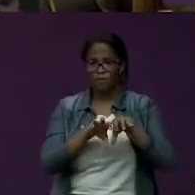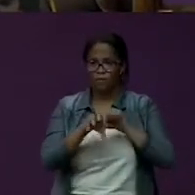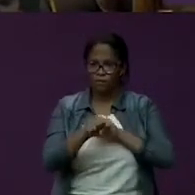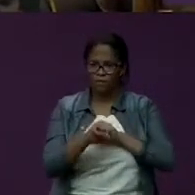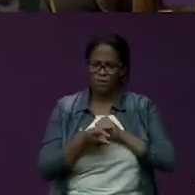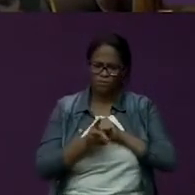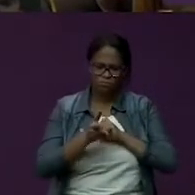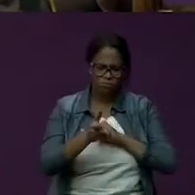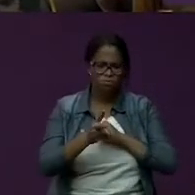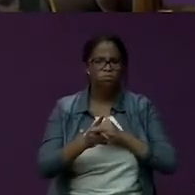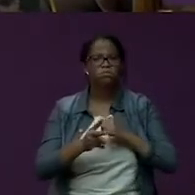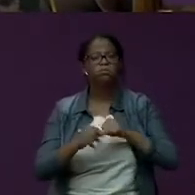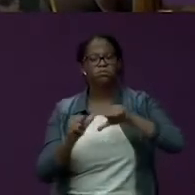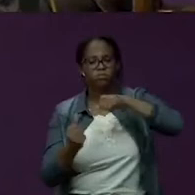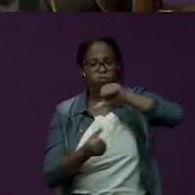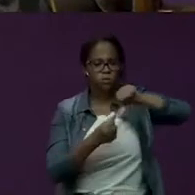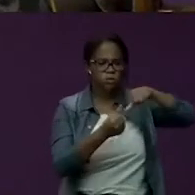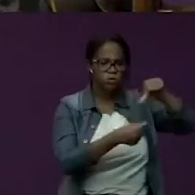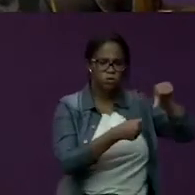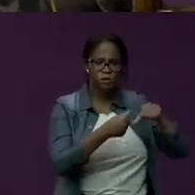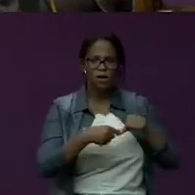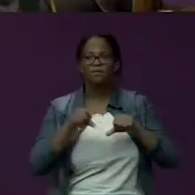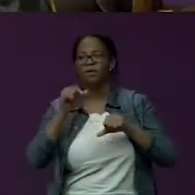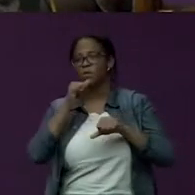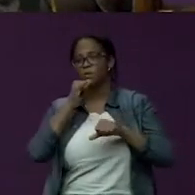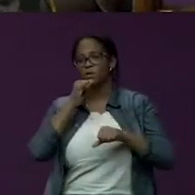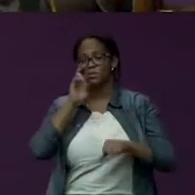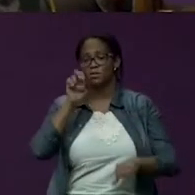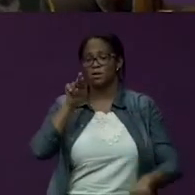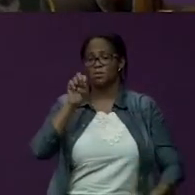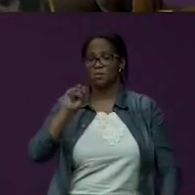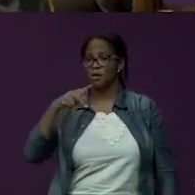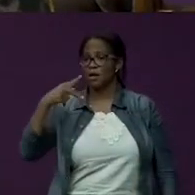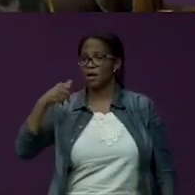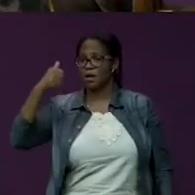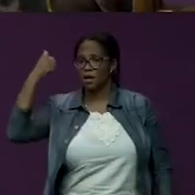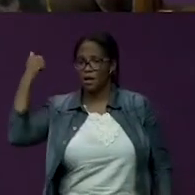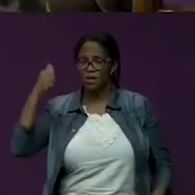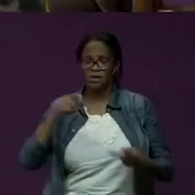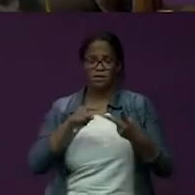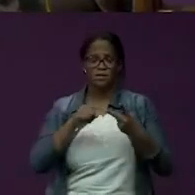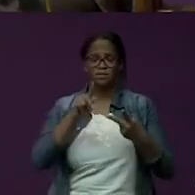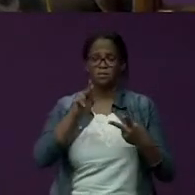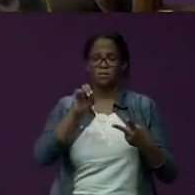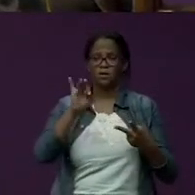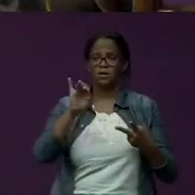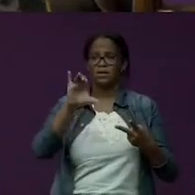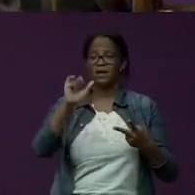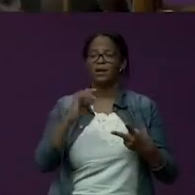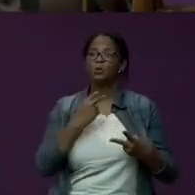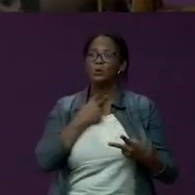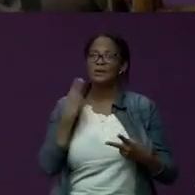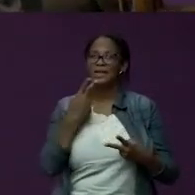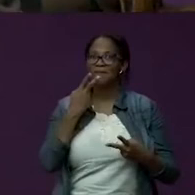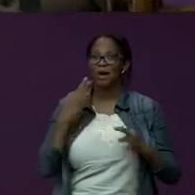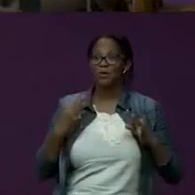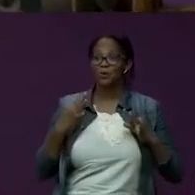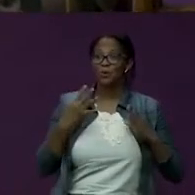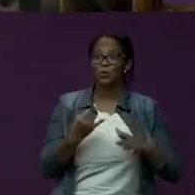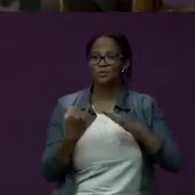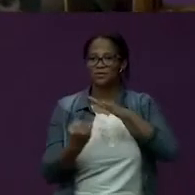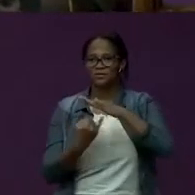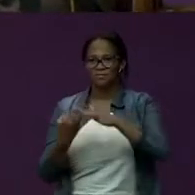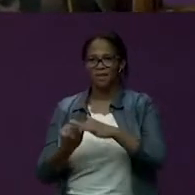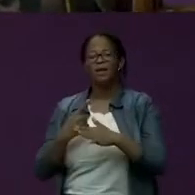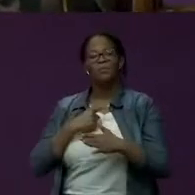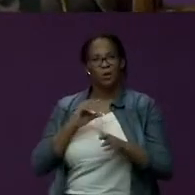continuada e atualizada dos seus quadros, como é o caso da Escola Nacional de Saúde Pública, da Escola Politécnica, enfim, não vou falar de todos os institutos, porque deixaria